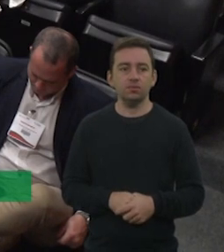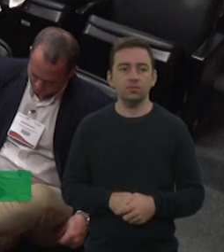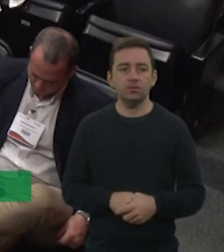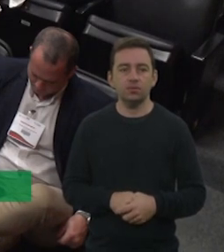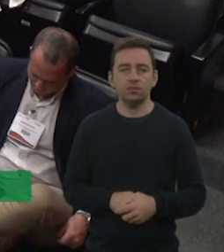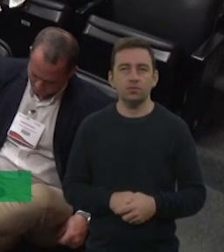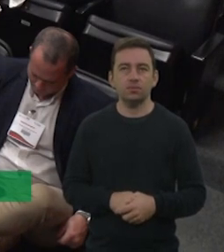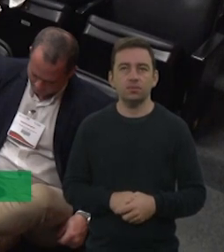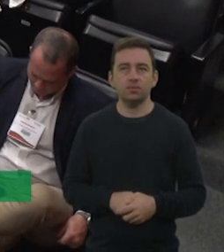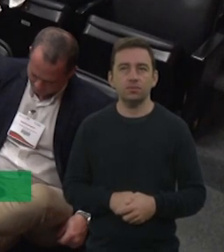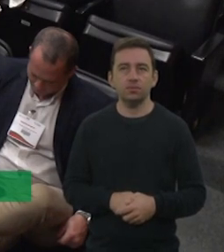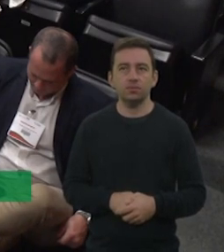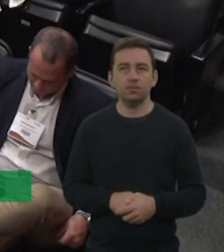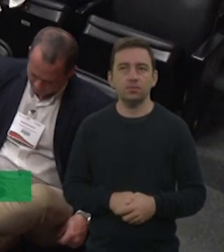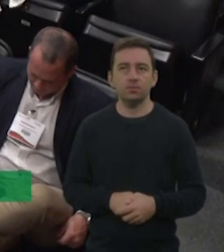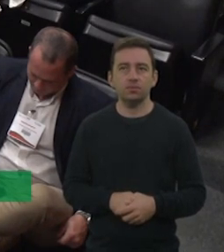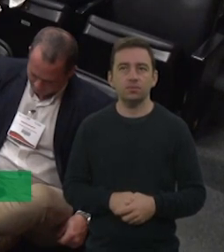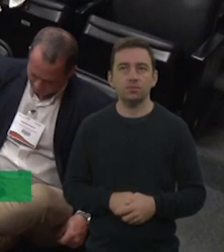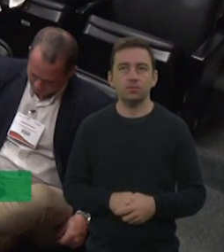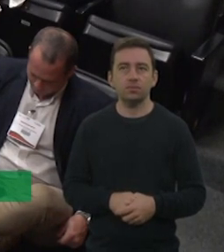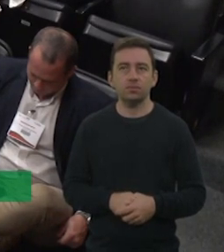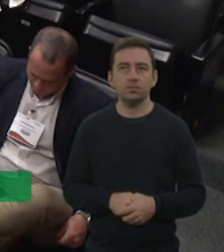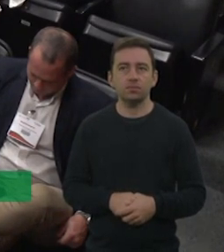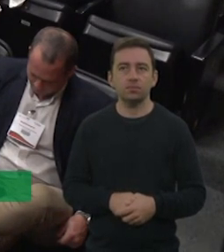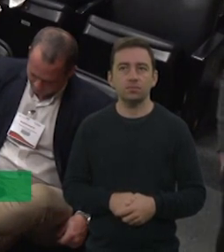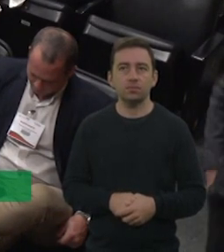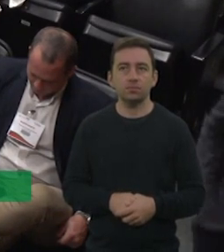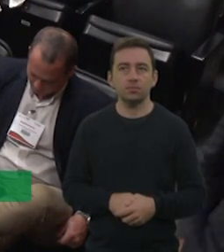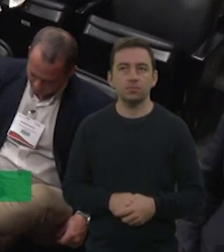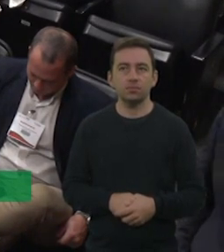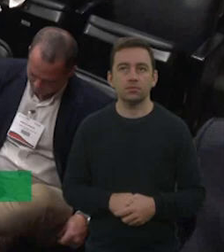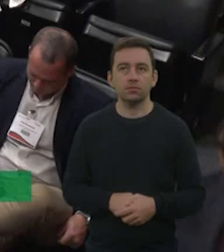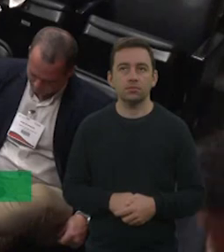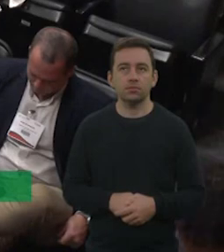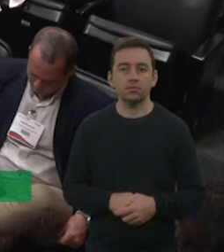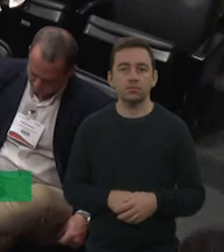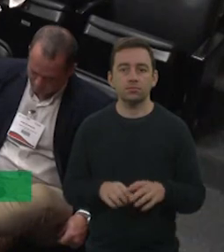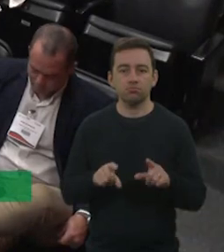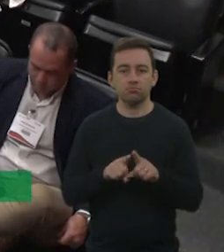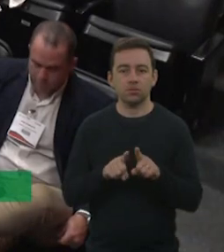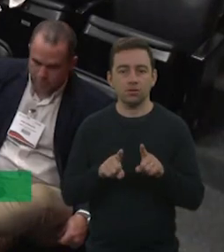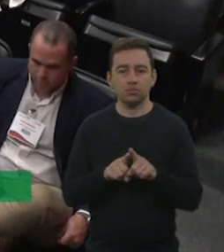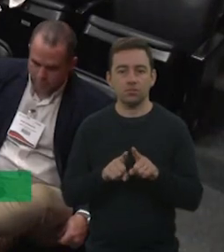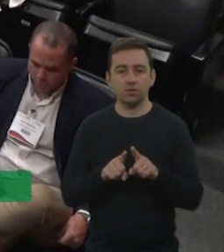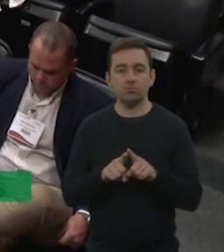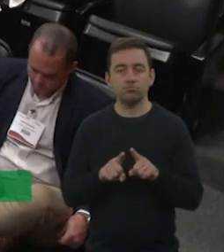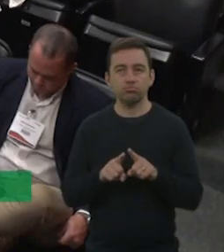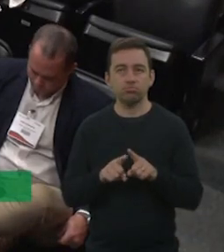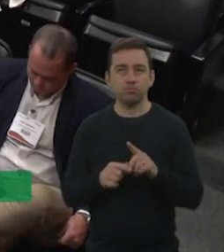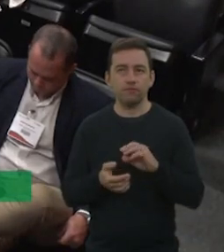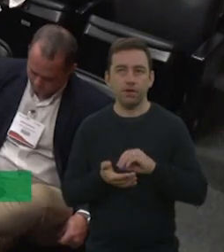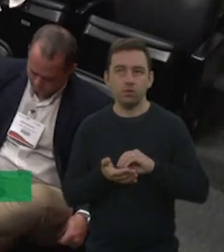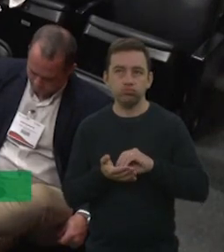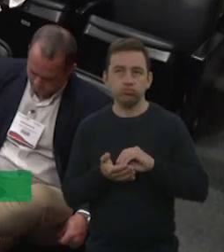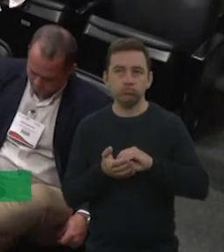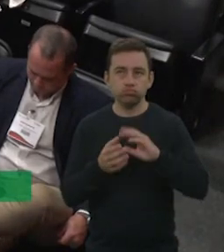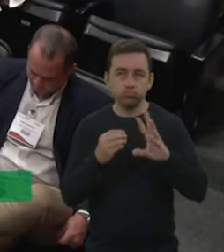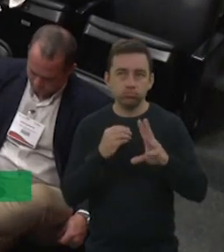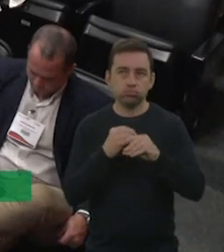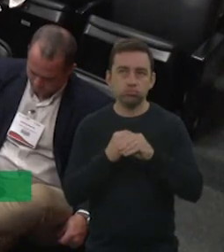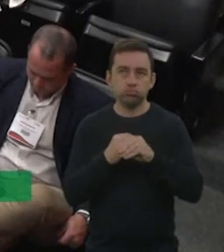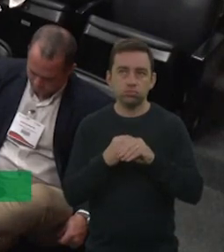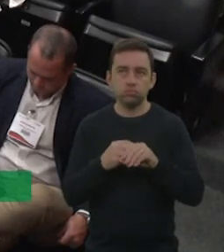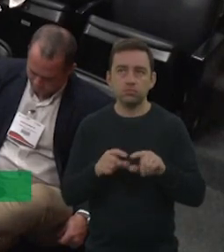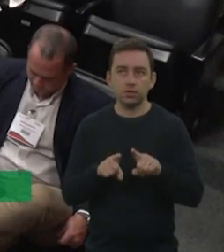E também, desculpa, e também no aumento do gasto energético. A ausência da leptina também leva à incapacidade de armazenar gordura no tecido cutâneo, que é o local habitual, e acumulando em